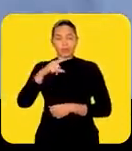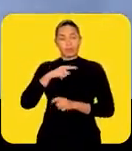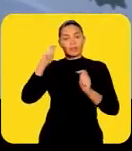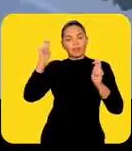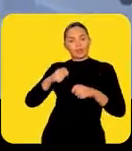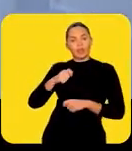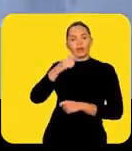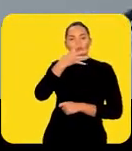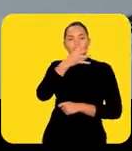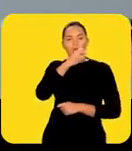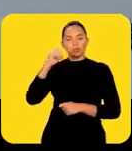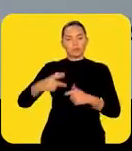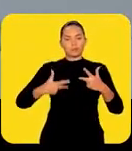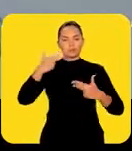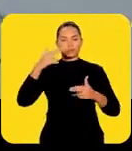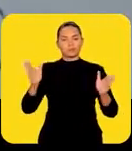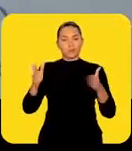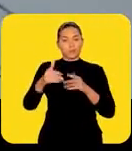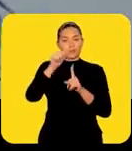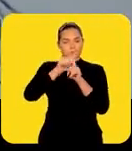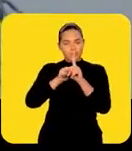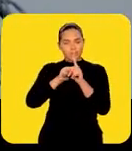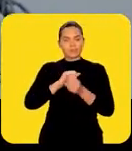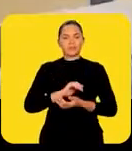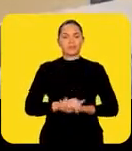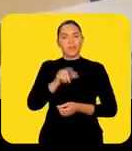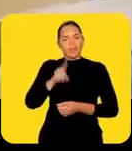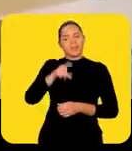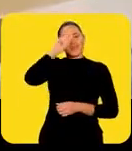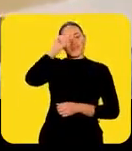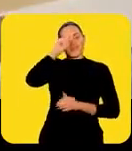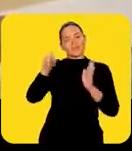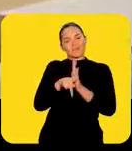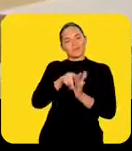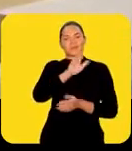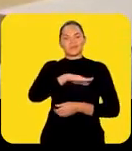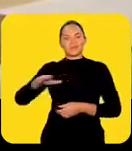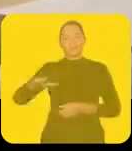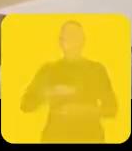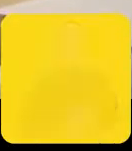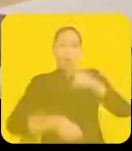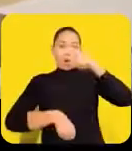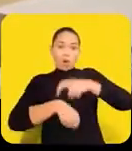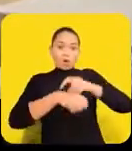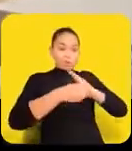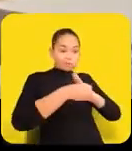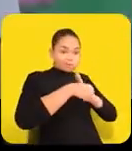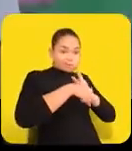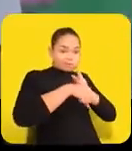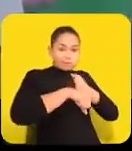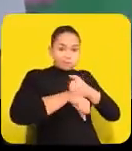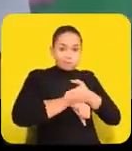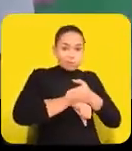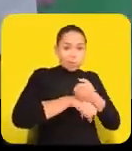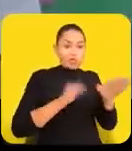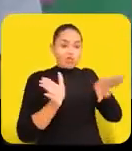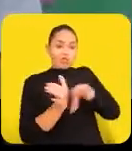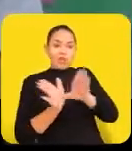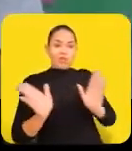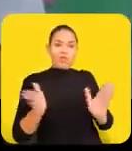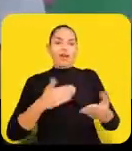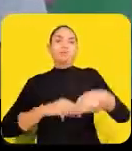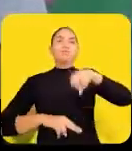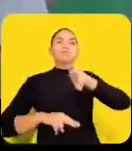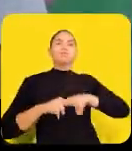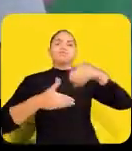capacidade para realizar até 400 cirurgias por mês. É o Hospital da Criança. Então, já desde a porta até a